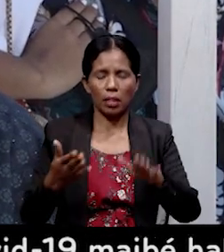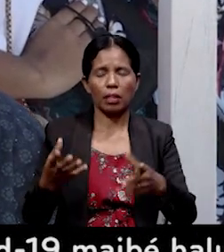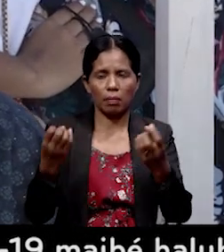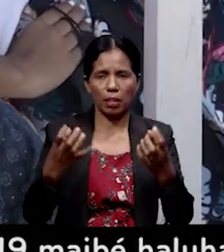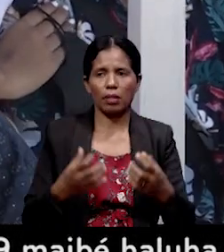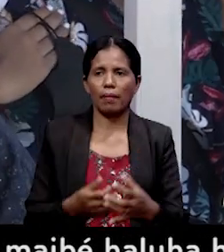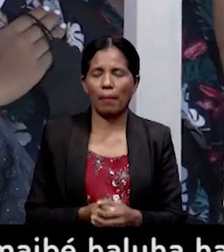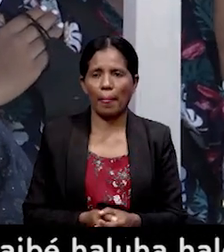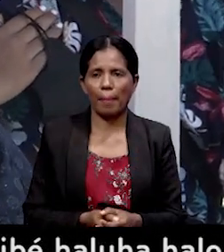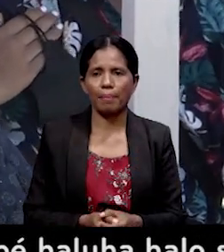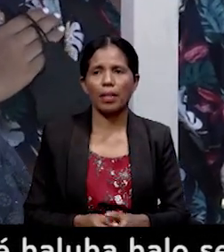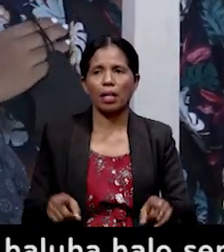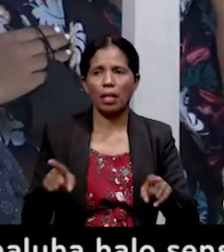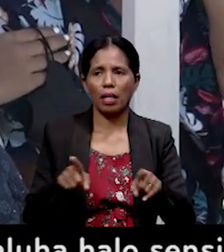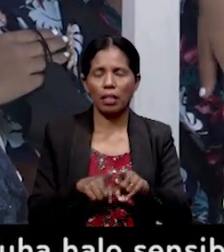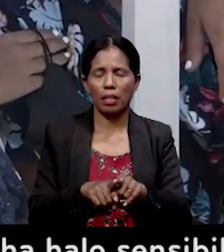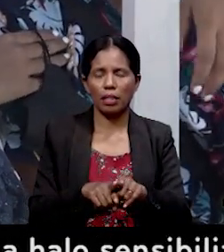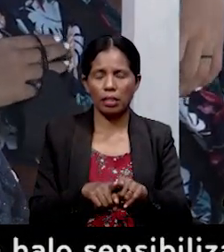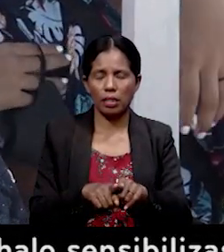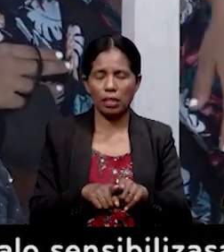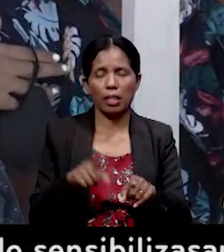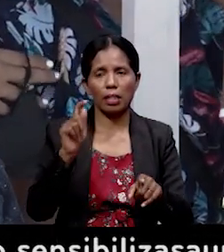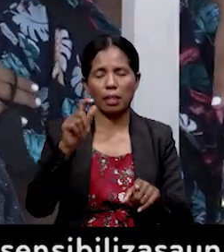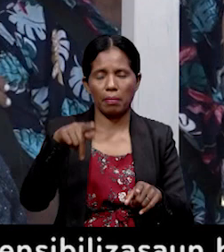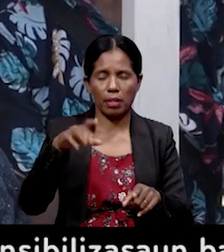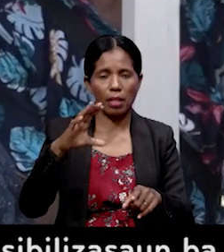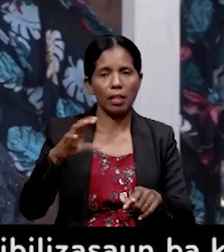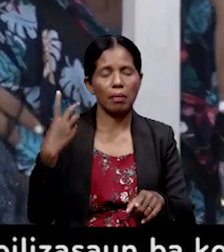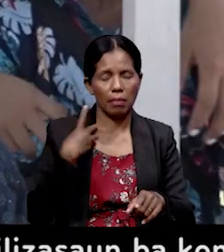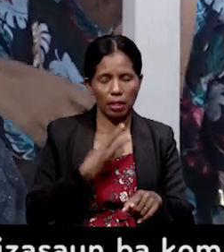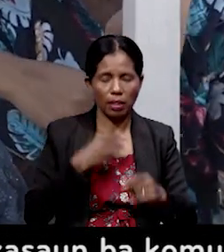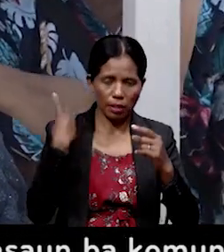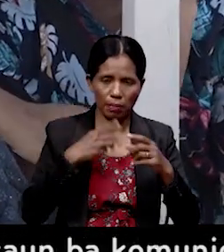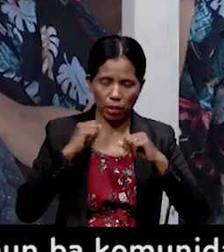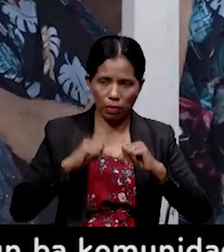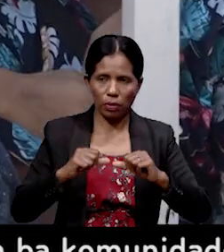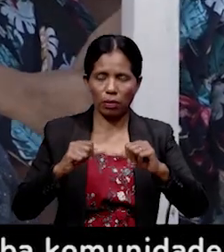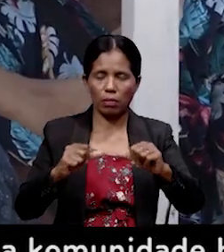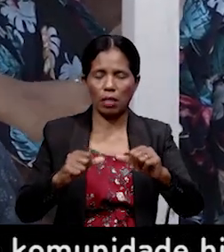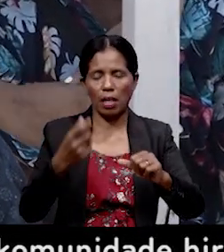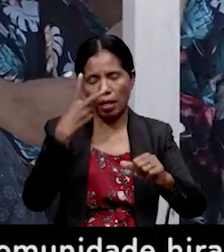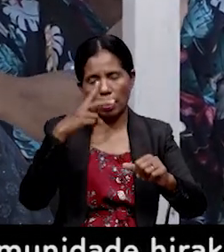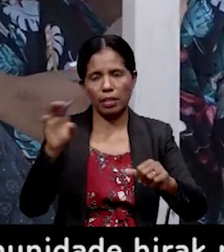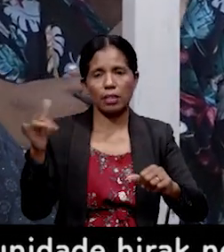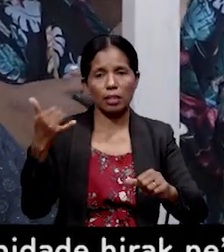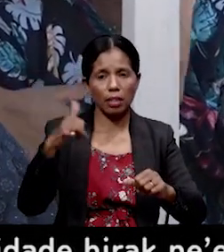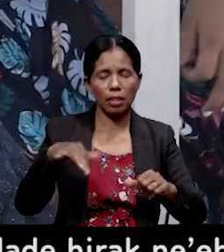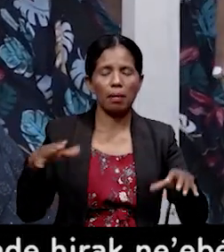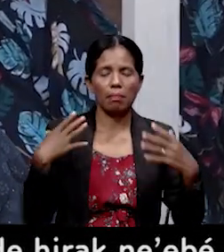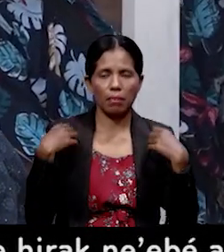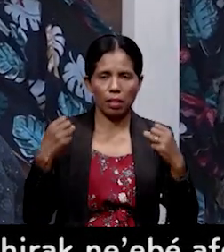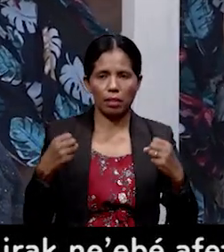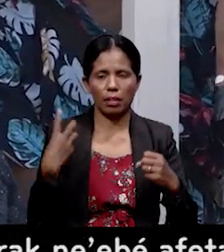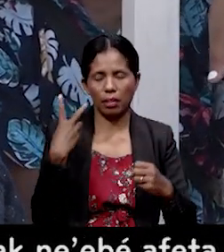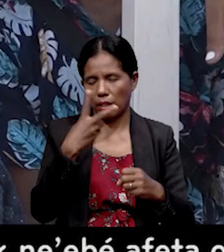Tan, sai nesse trabalho da casa de Baita, também continua, continua a ser luta, né? E estaremos com